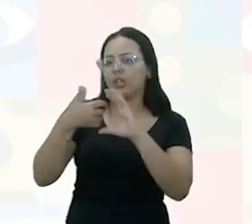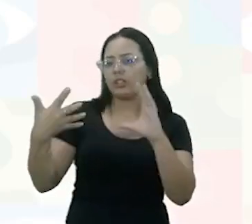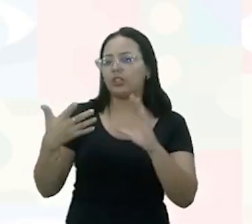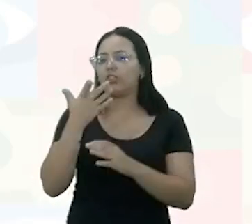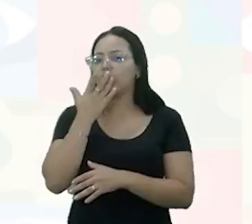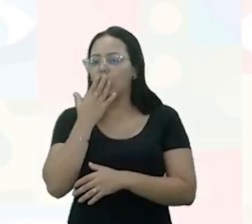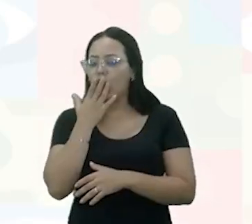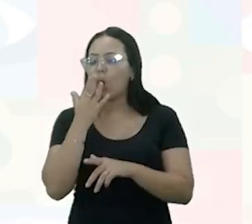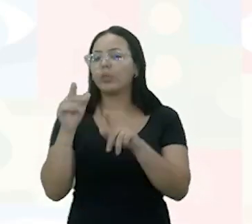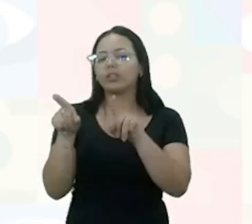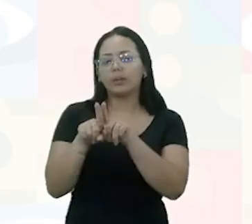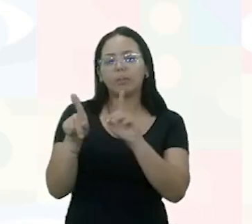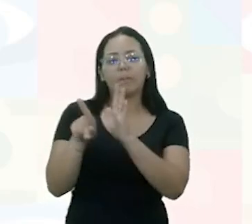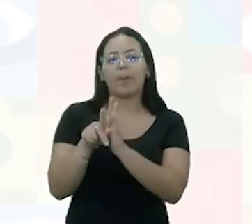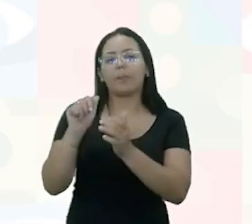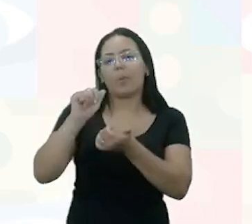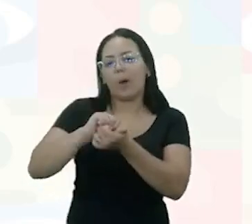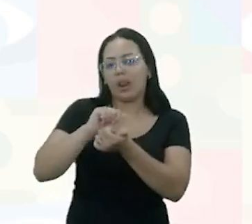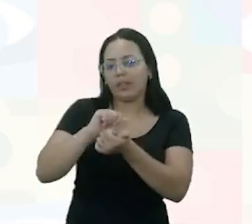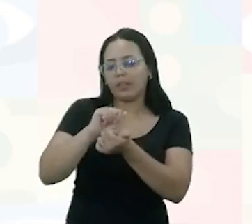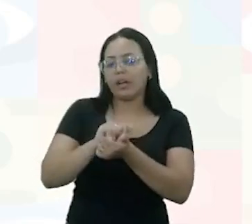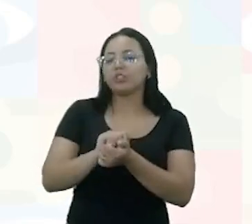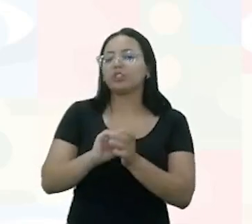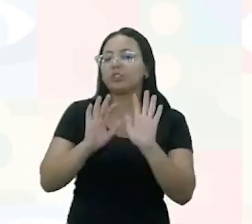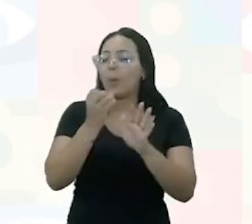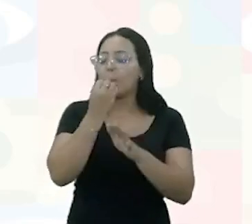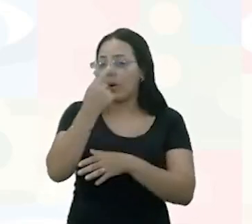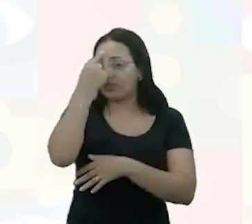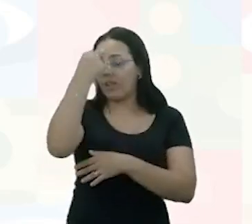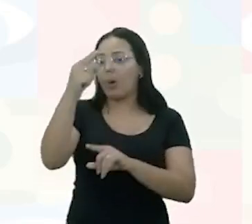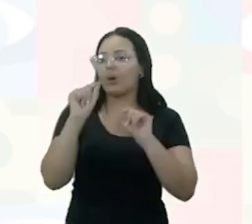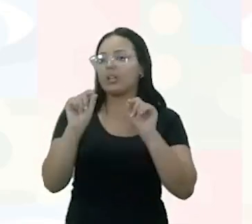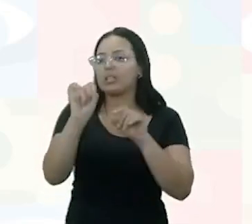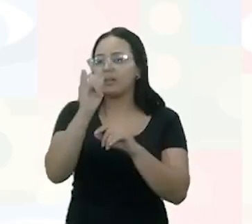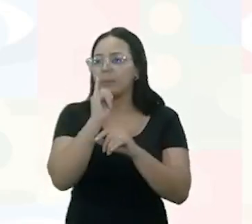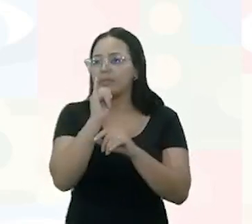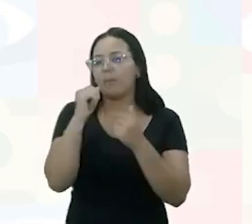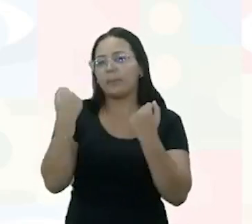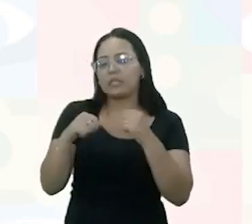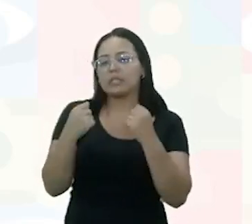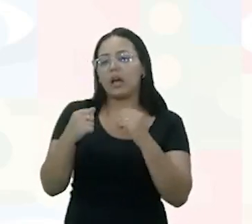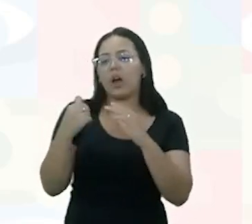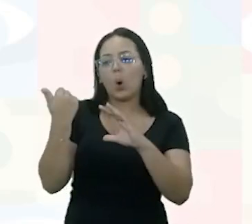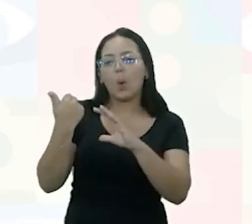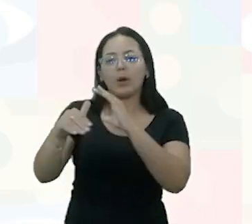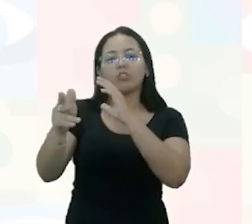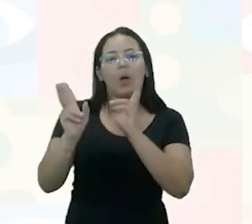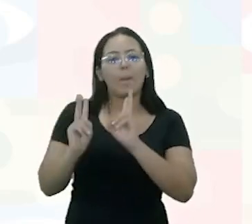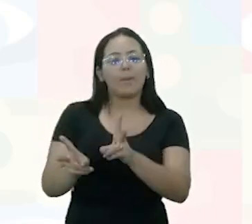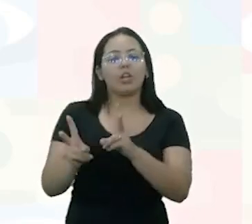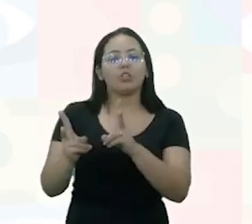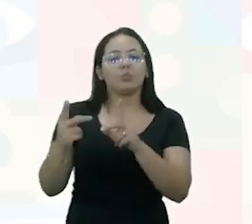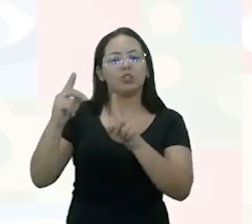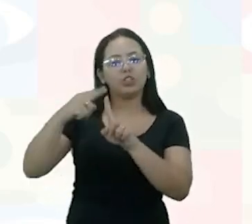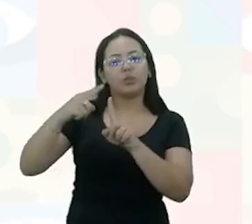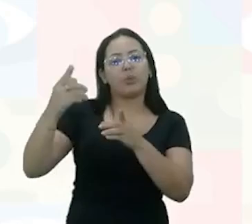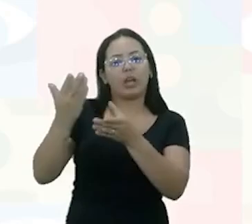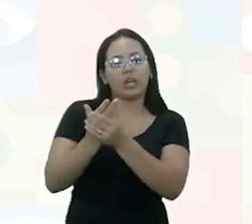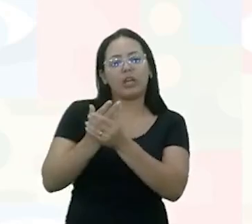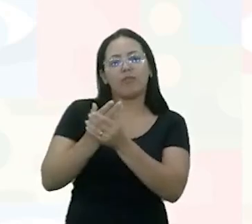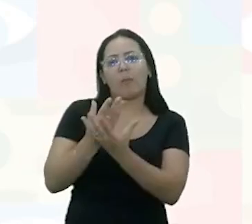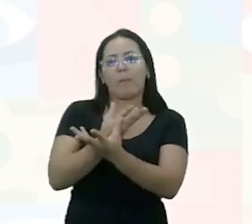da qualidade. O ideal para quem precisa compartilhar o mesmo arquivo para inúmeras